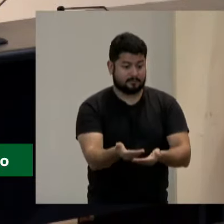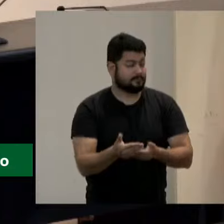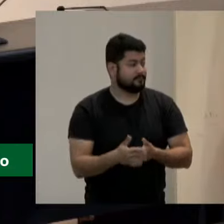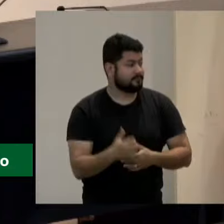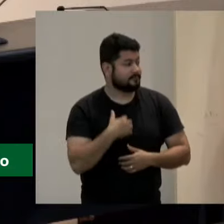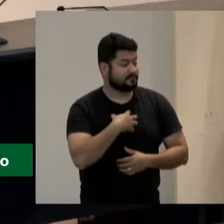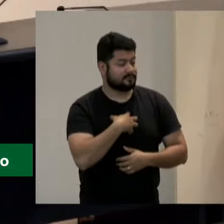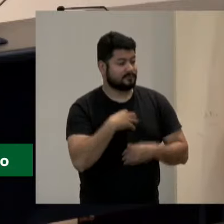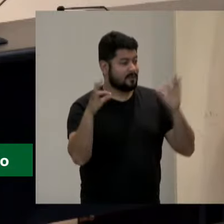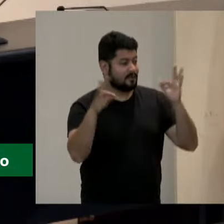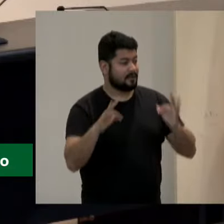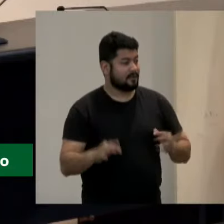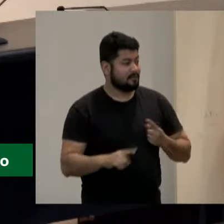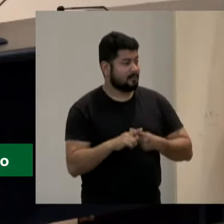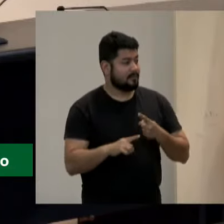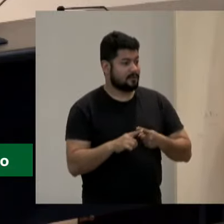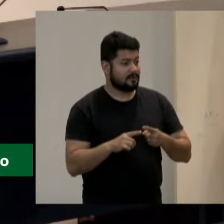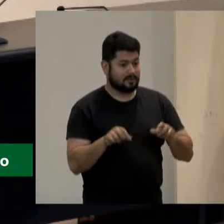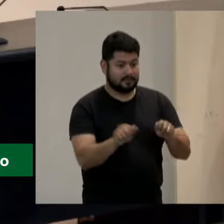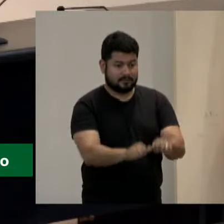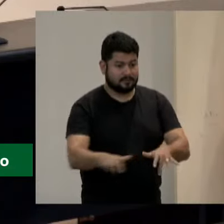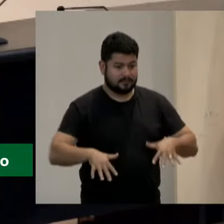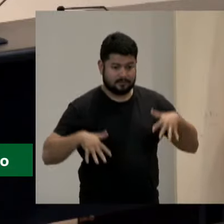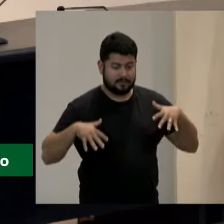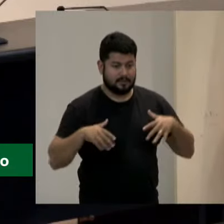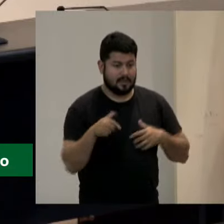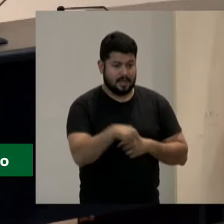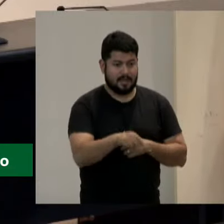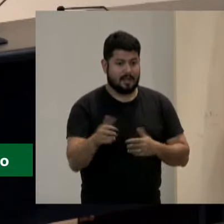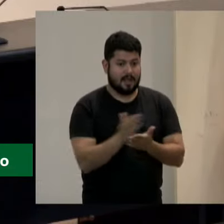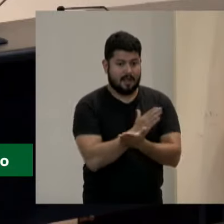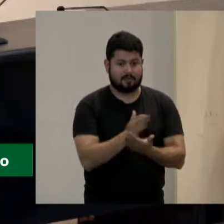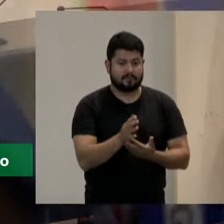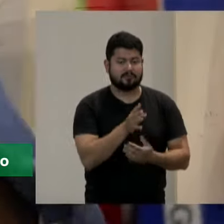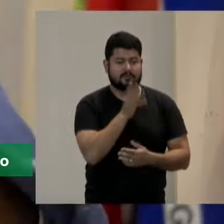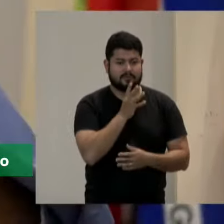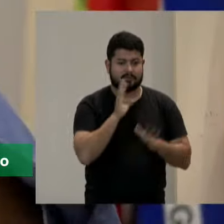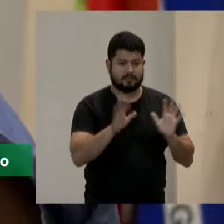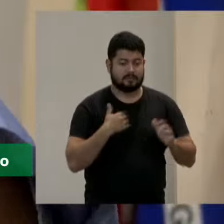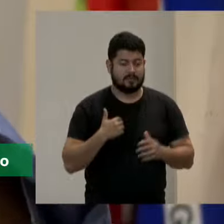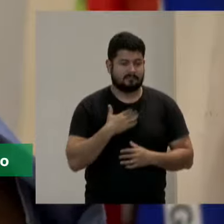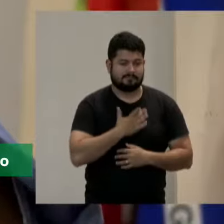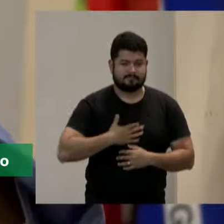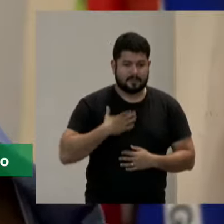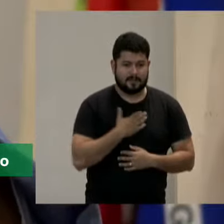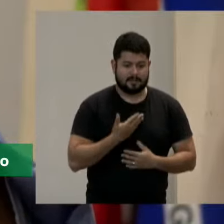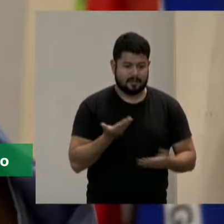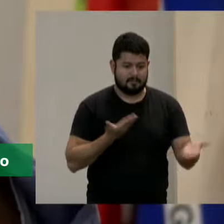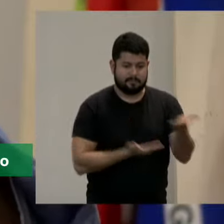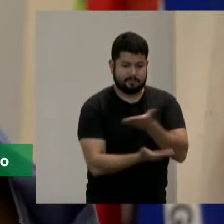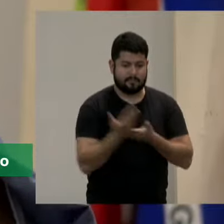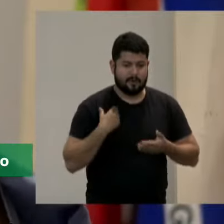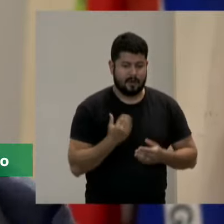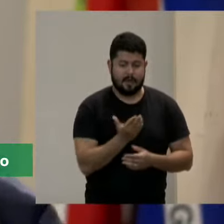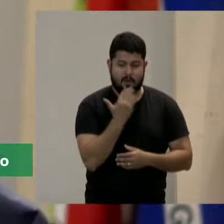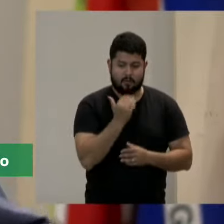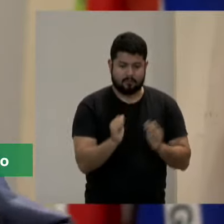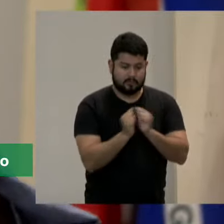são pessoas que estão na plateia espetaculares, e algumas eu conheci, tive o prazer de almoçar com algumas na mesa. Nossa, é como com o